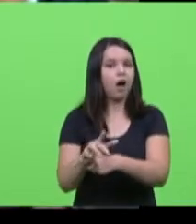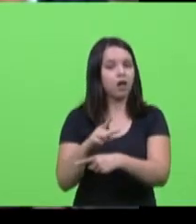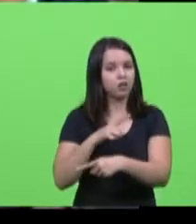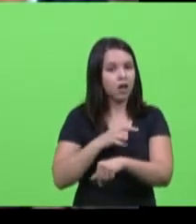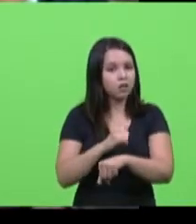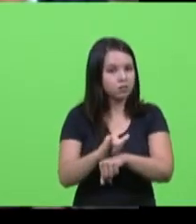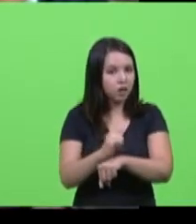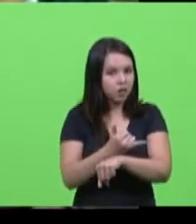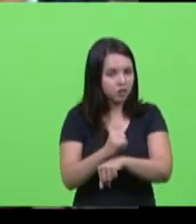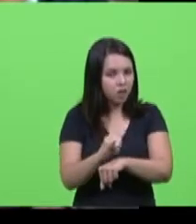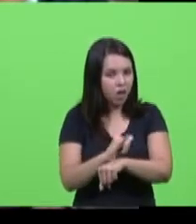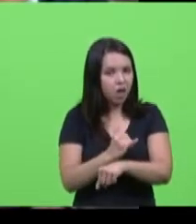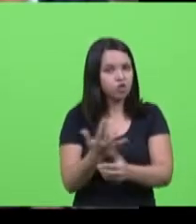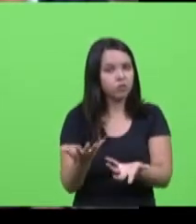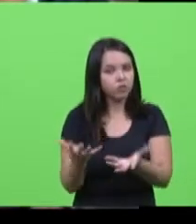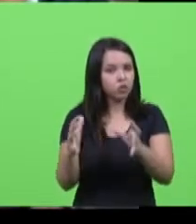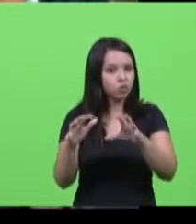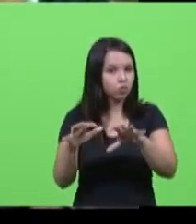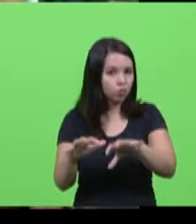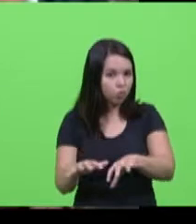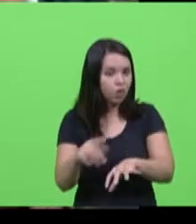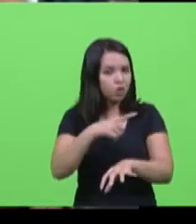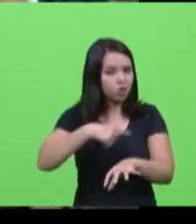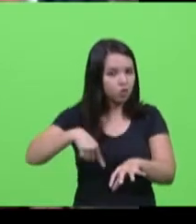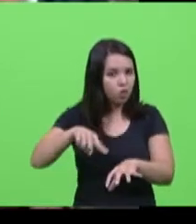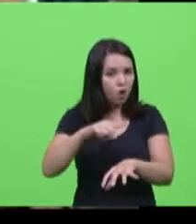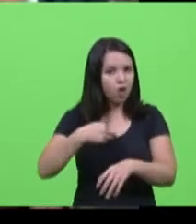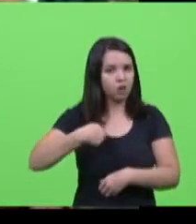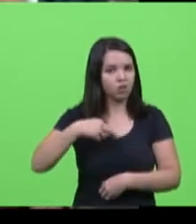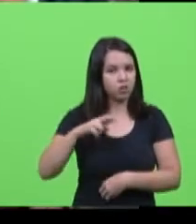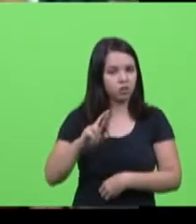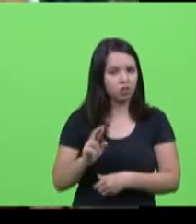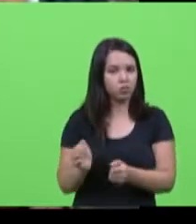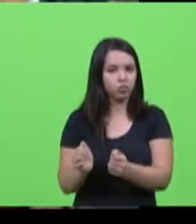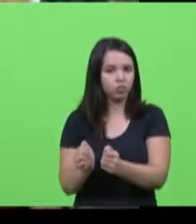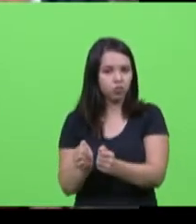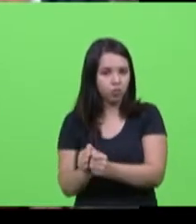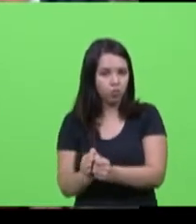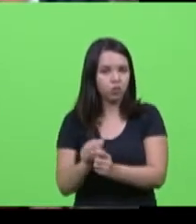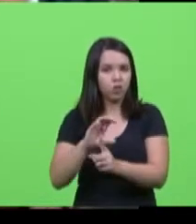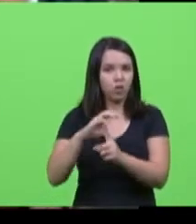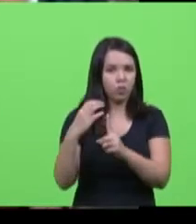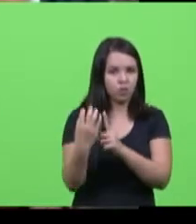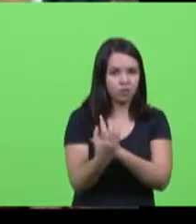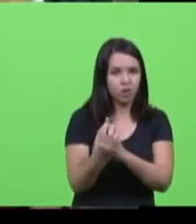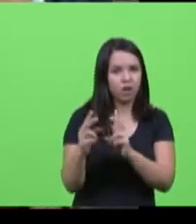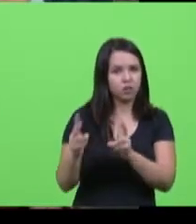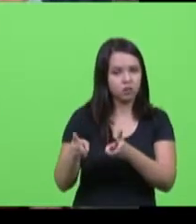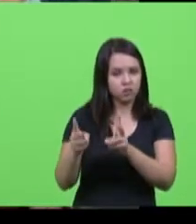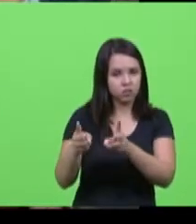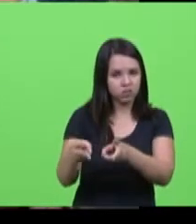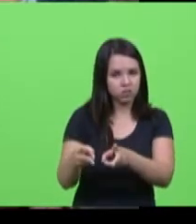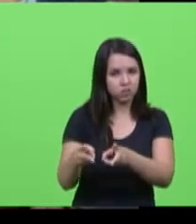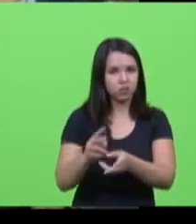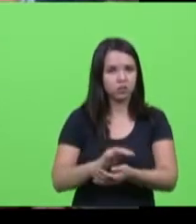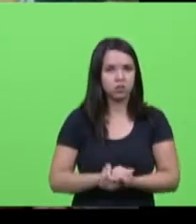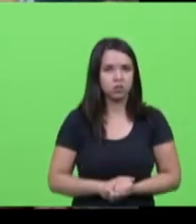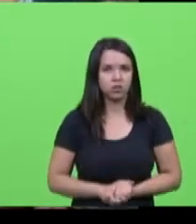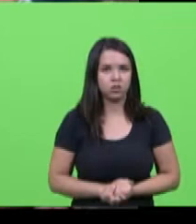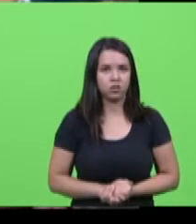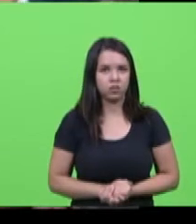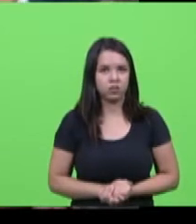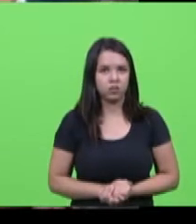nós que sempre estivemos ao lado da comunidade, desta feita, tivemos que buscar o reforço de uma 10 minutos para concluir, deputado